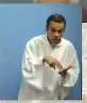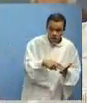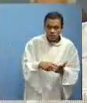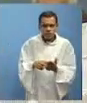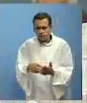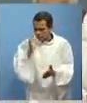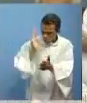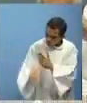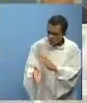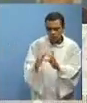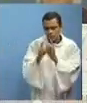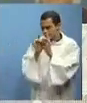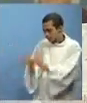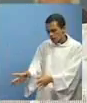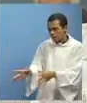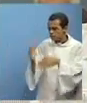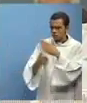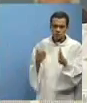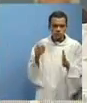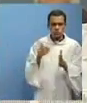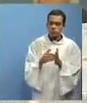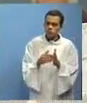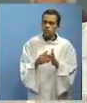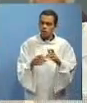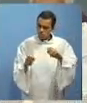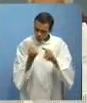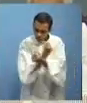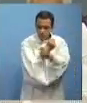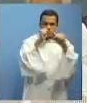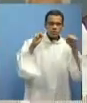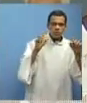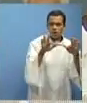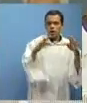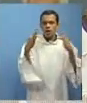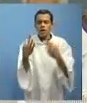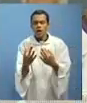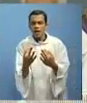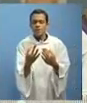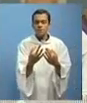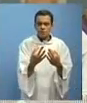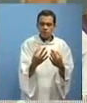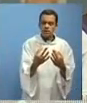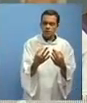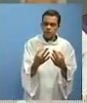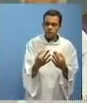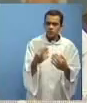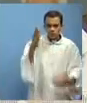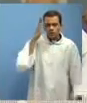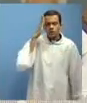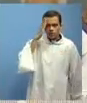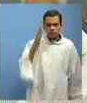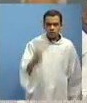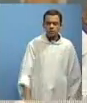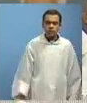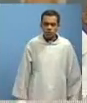lá gaúcha pata lenta sua casa tudo tudo tudo e eu tô falando isso de cadeira própria tem 86 filho na minha casa e vivemos única e